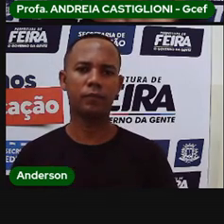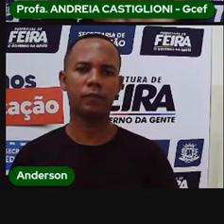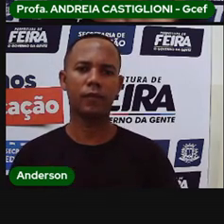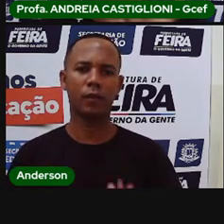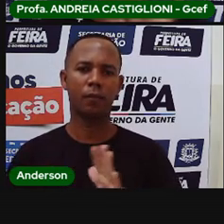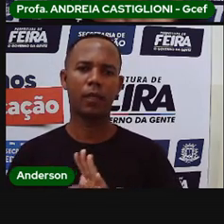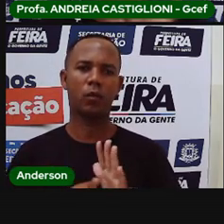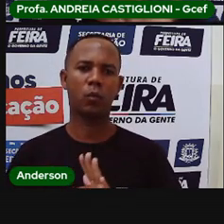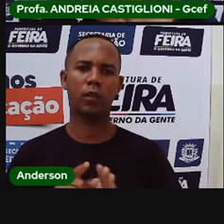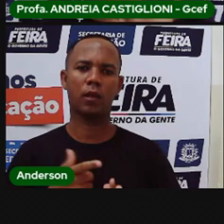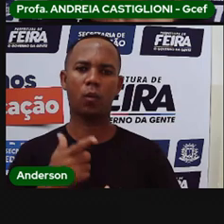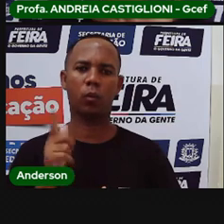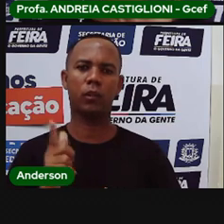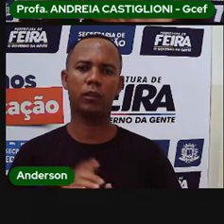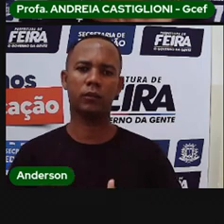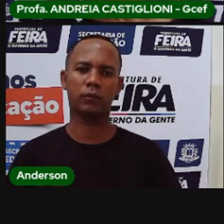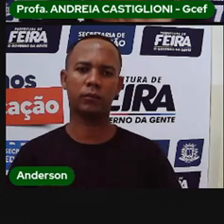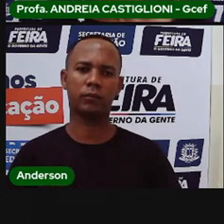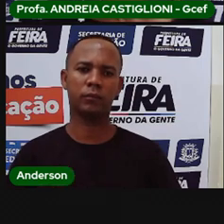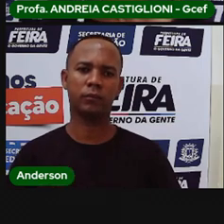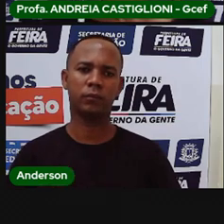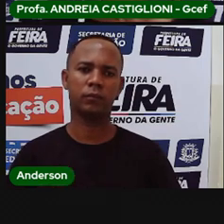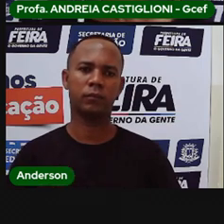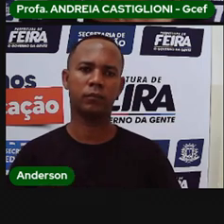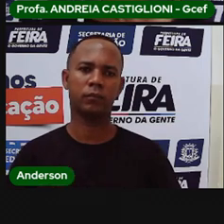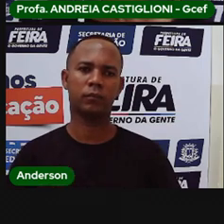lá. Bora lá.